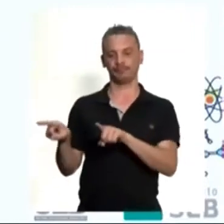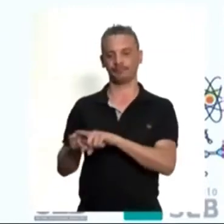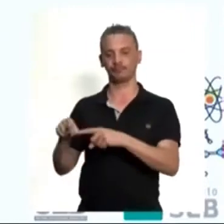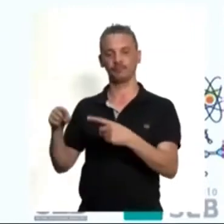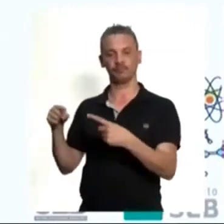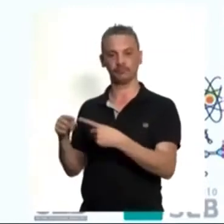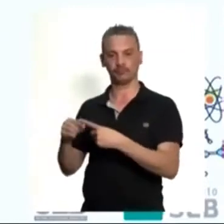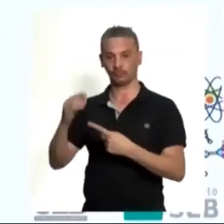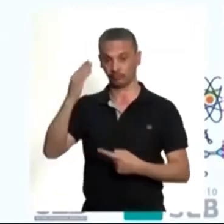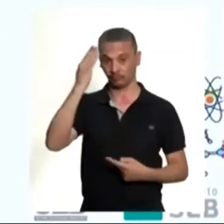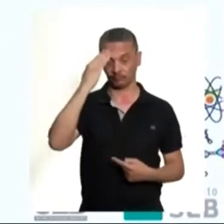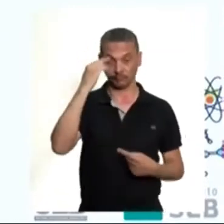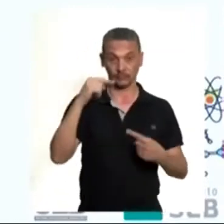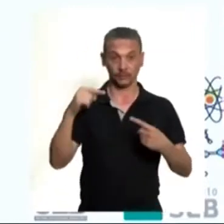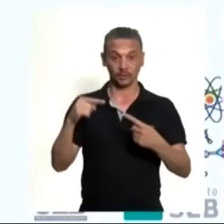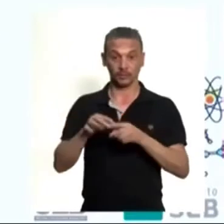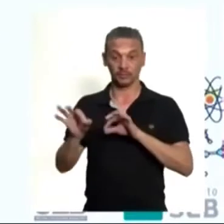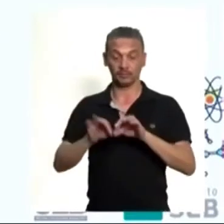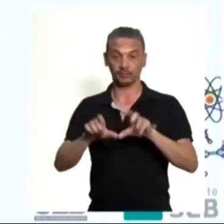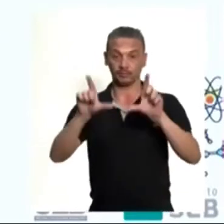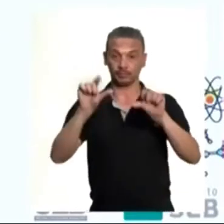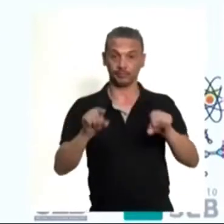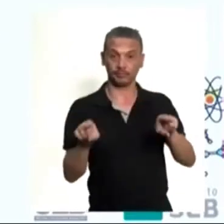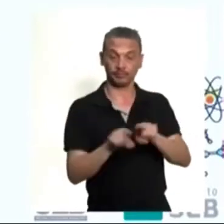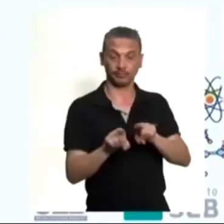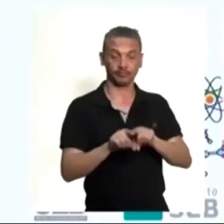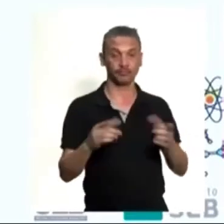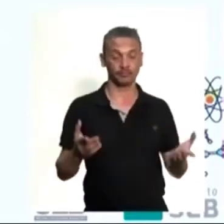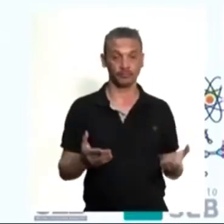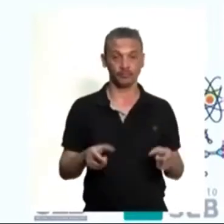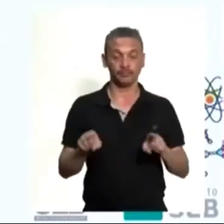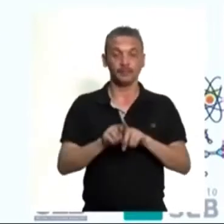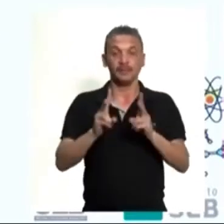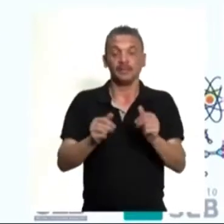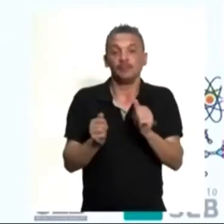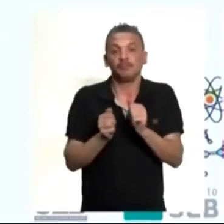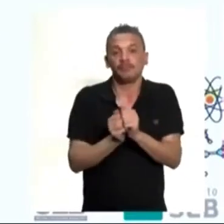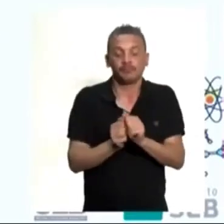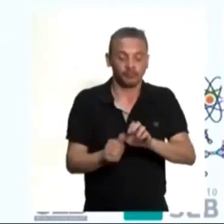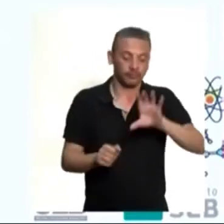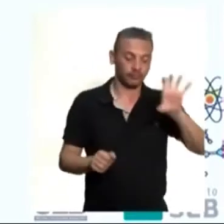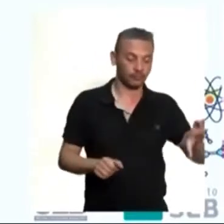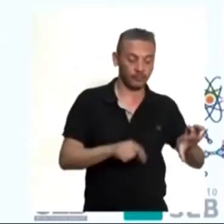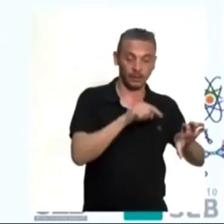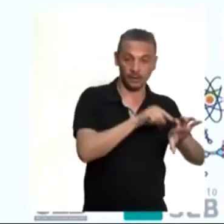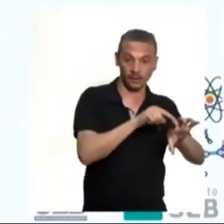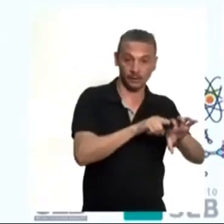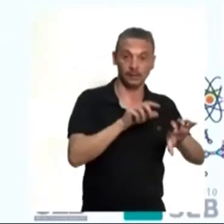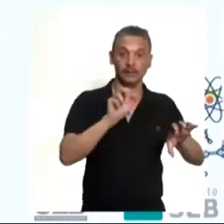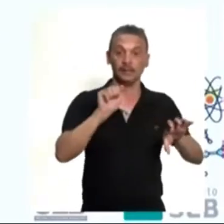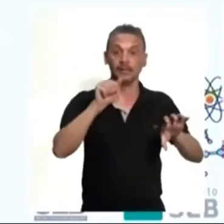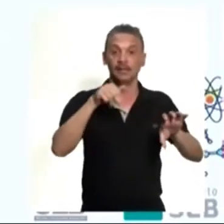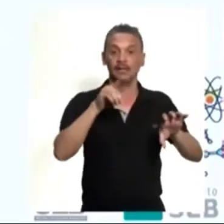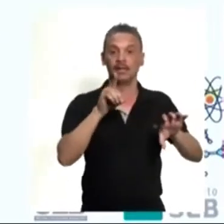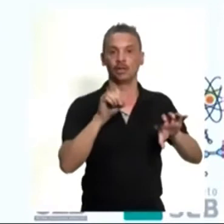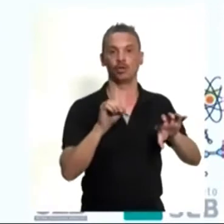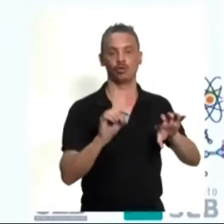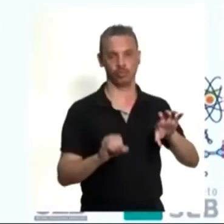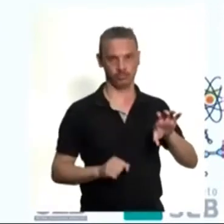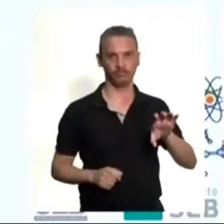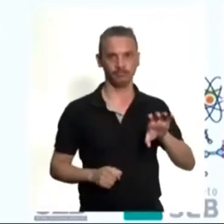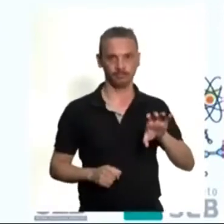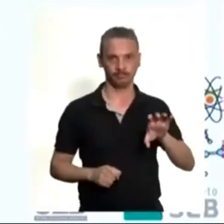para zero, que representa o processo de redução. Então sempre do lado esquerdo é o ânodo, tá? Isso é convenção, gente, a gente tem que lembrar,